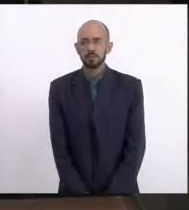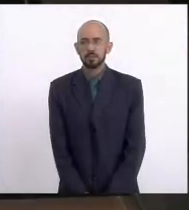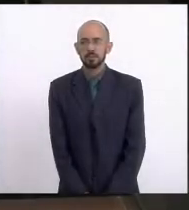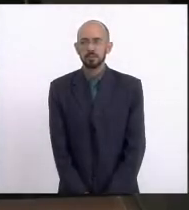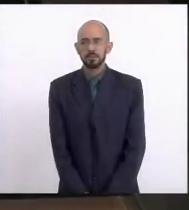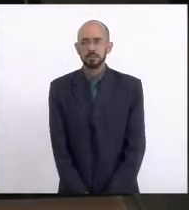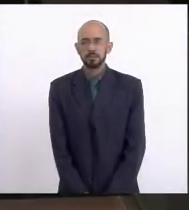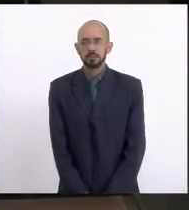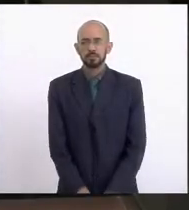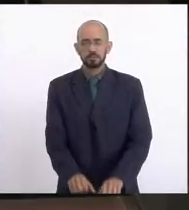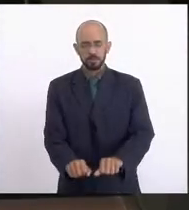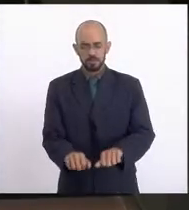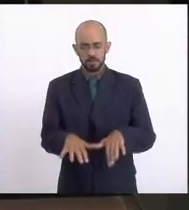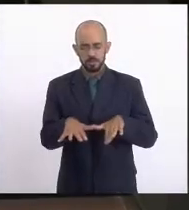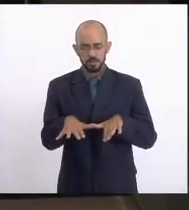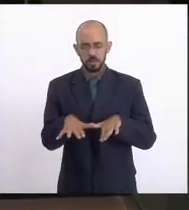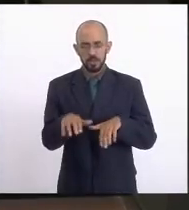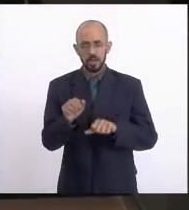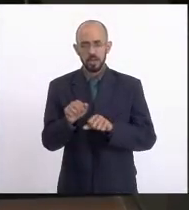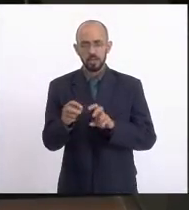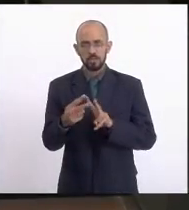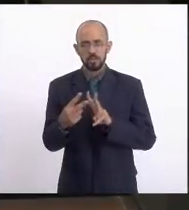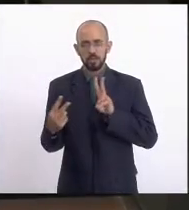sessão plenária virtual,